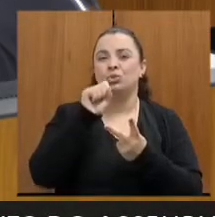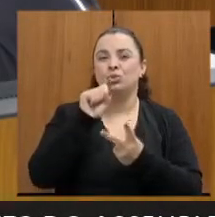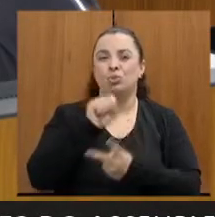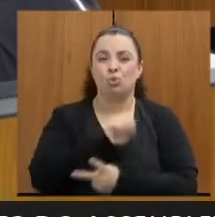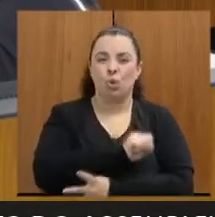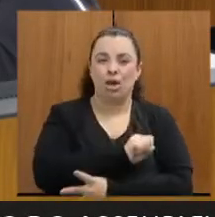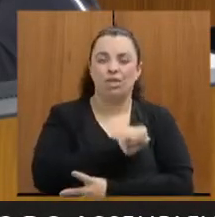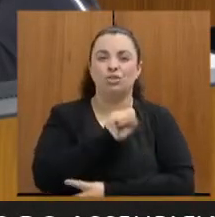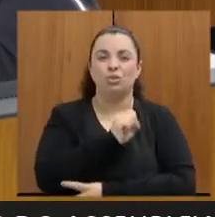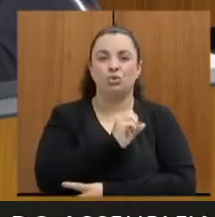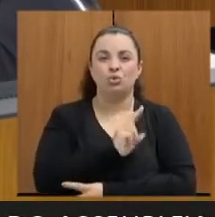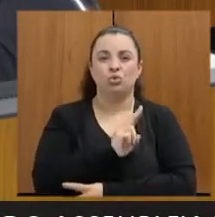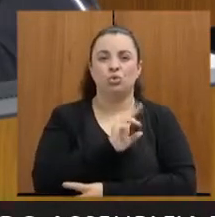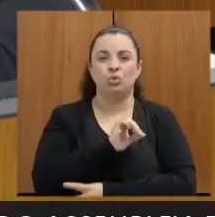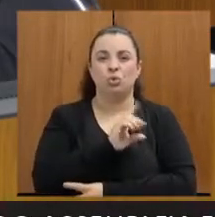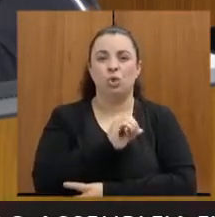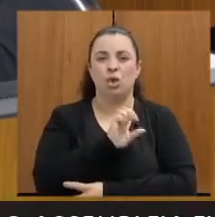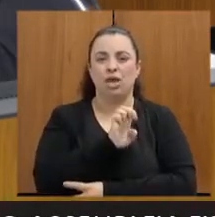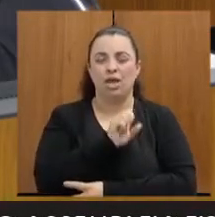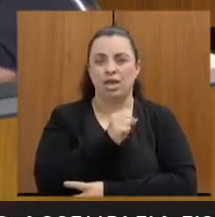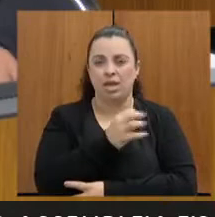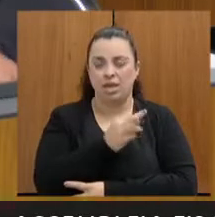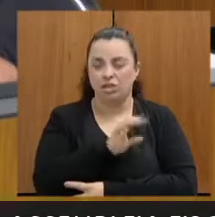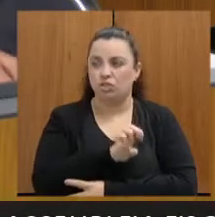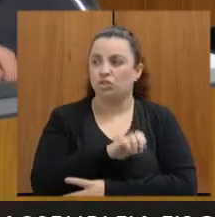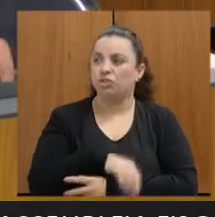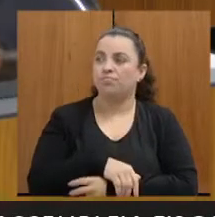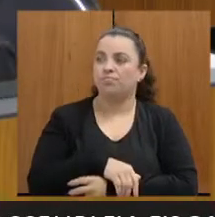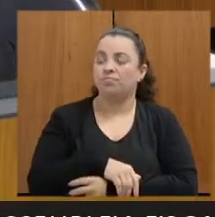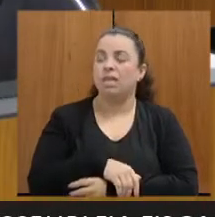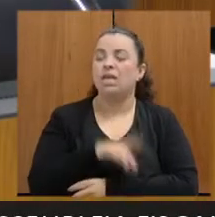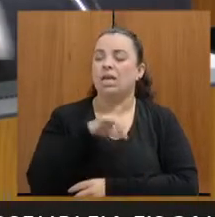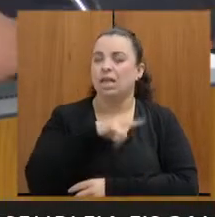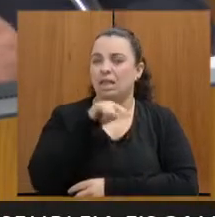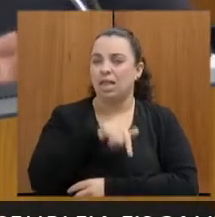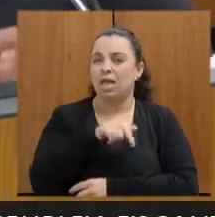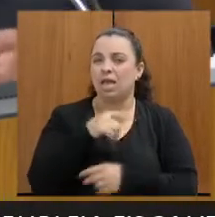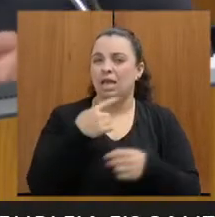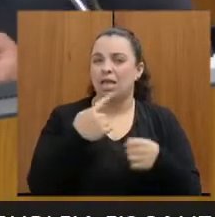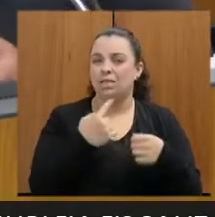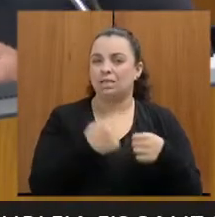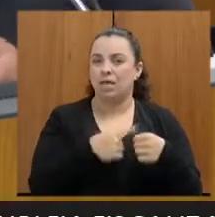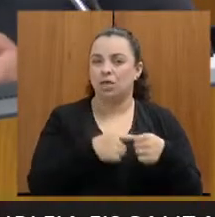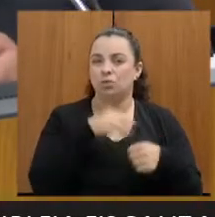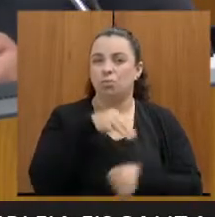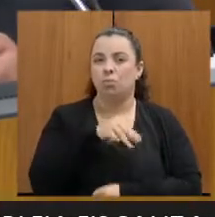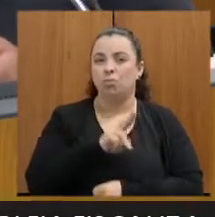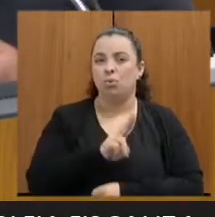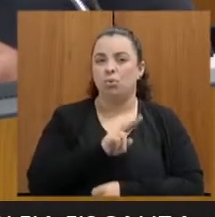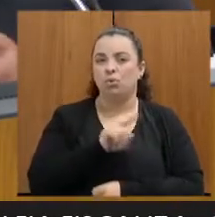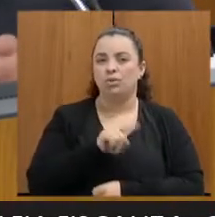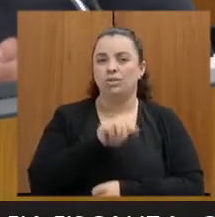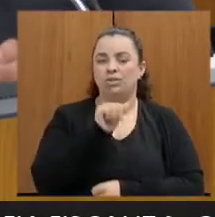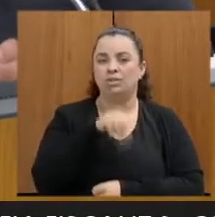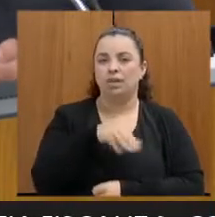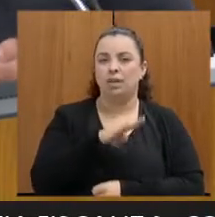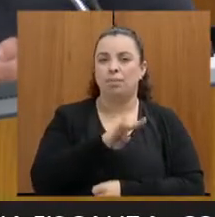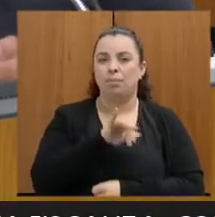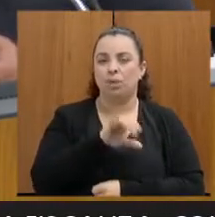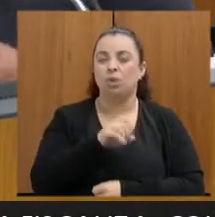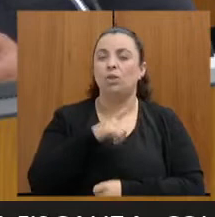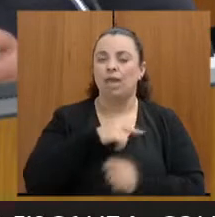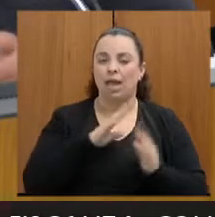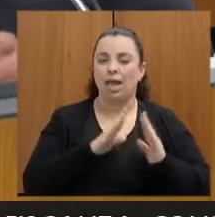citar aqui a querida Muzambinho que tem lá a Santa Casa de Saúde um hospital de pequeno porte